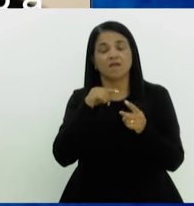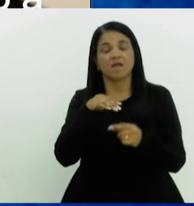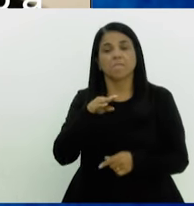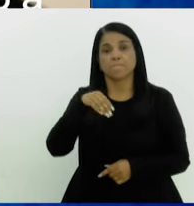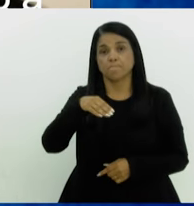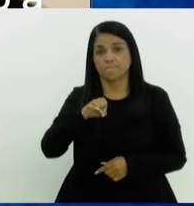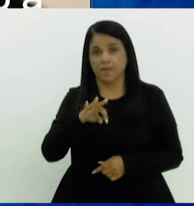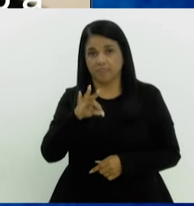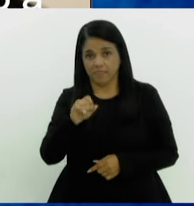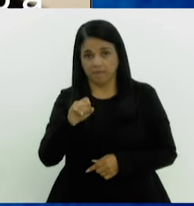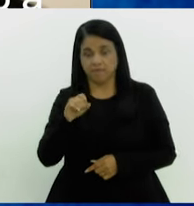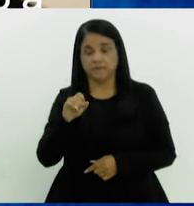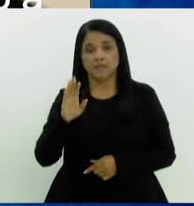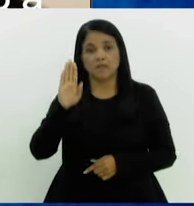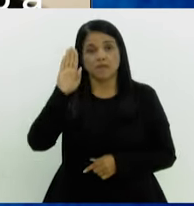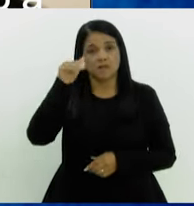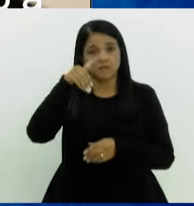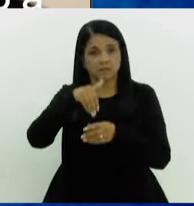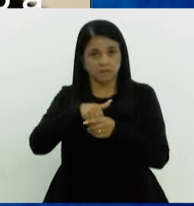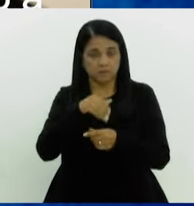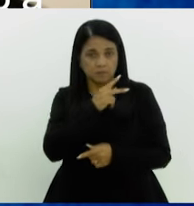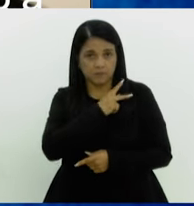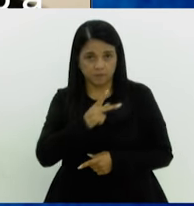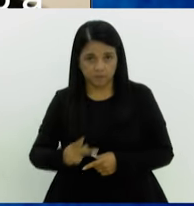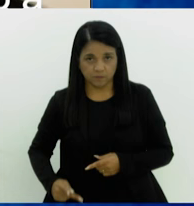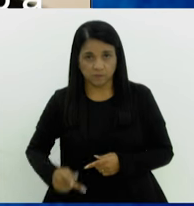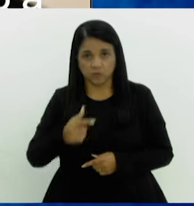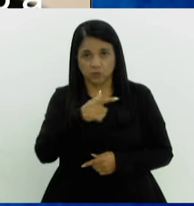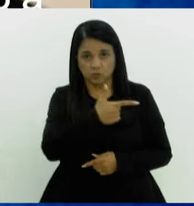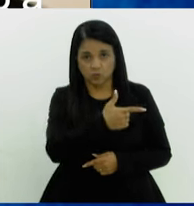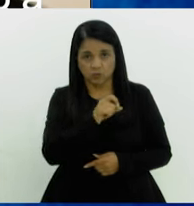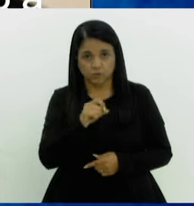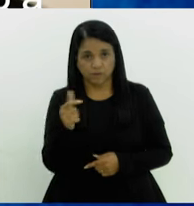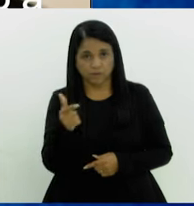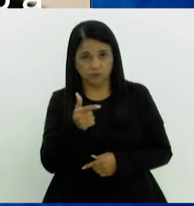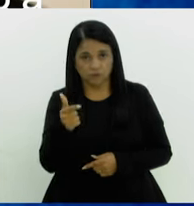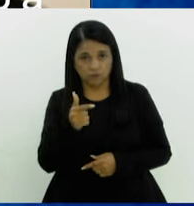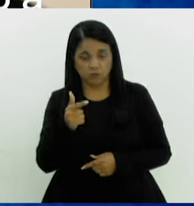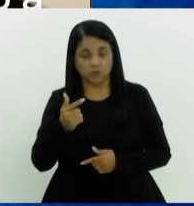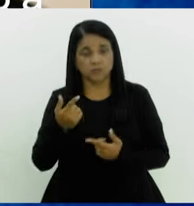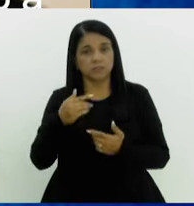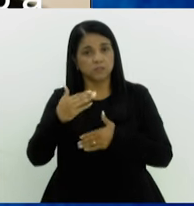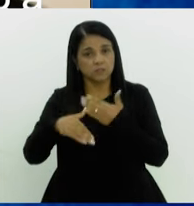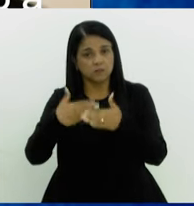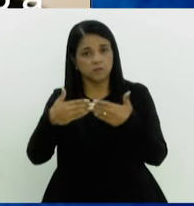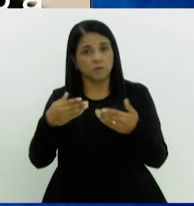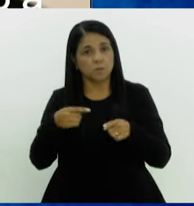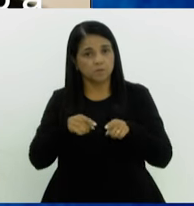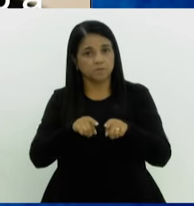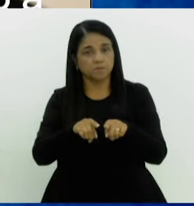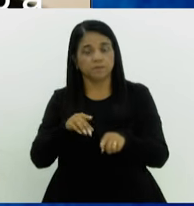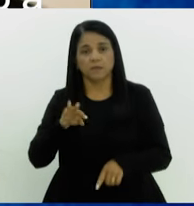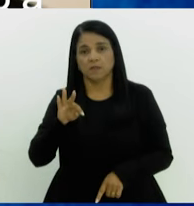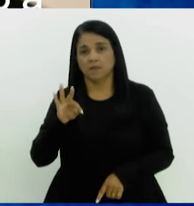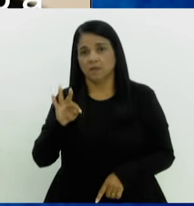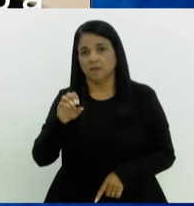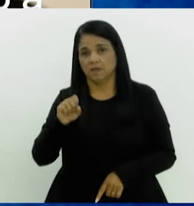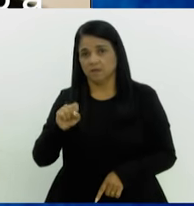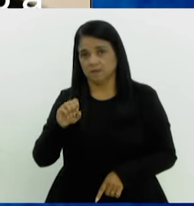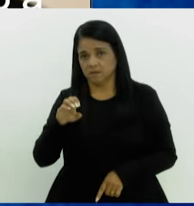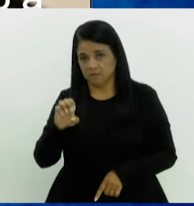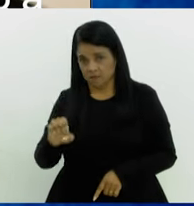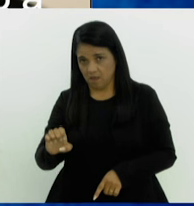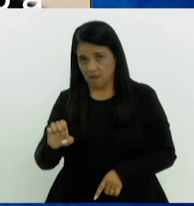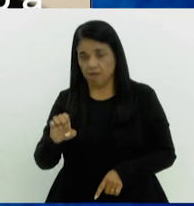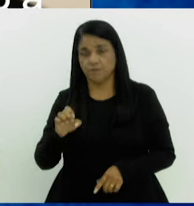na eleição presidencial de 2022 desenvolveu em parceria com o TSE esse guia de